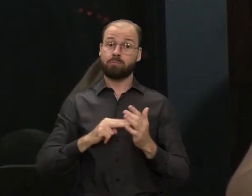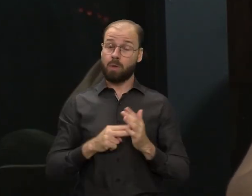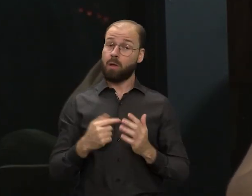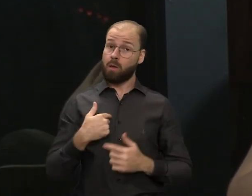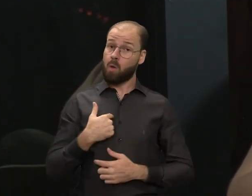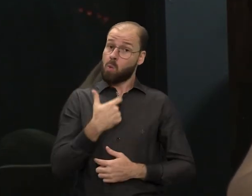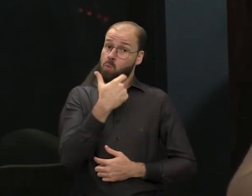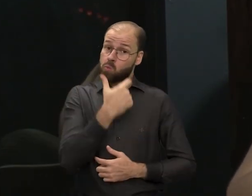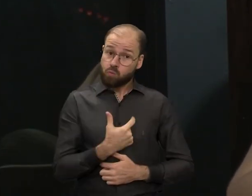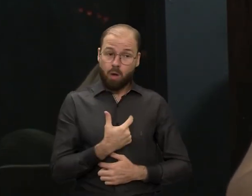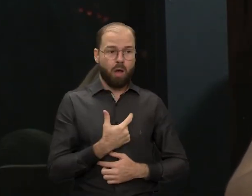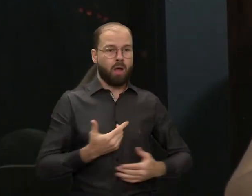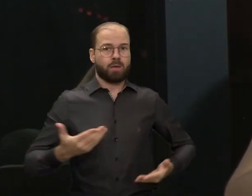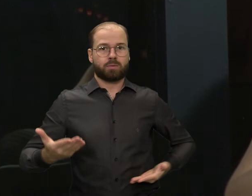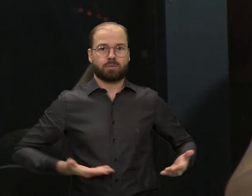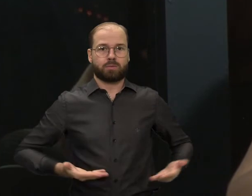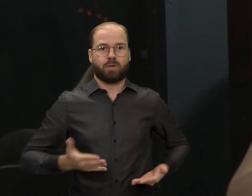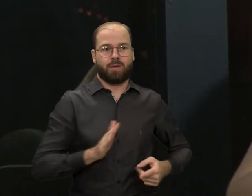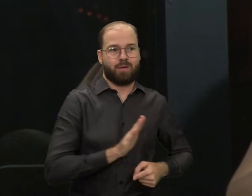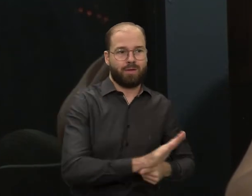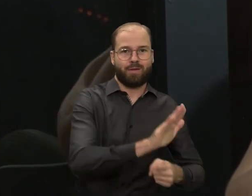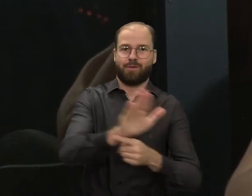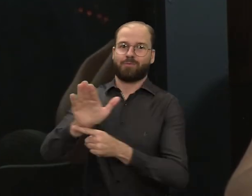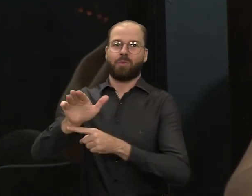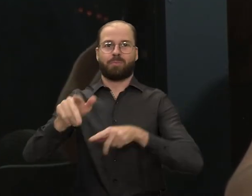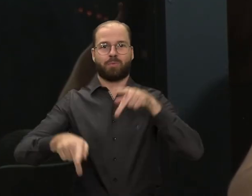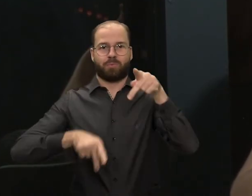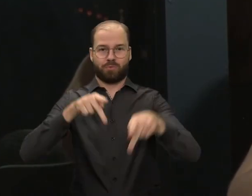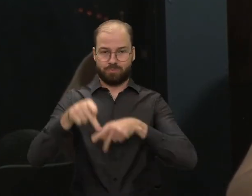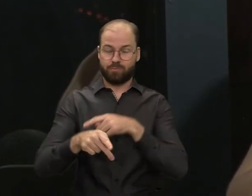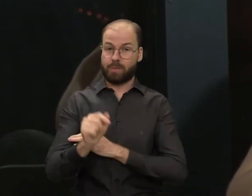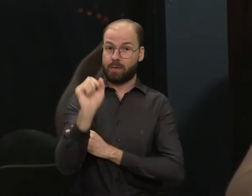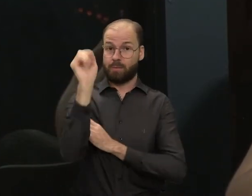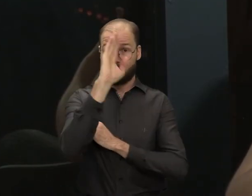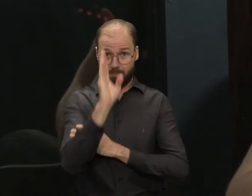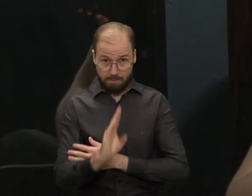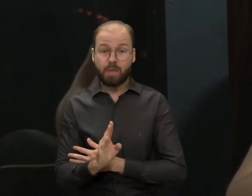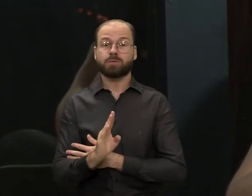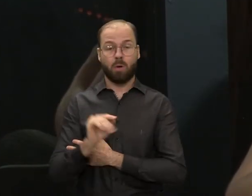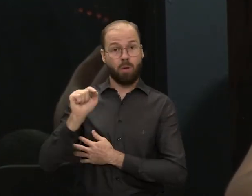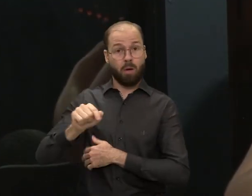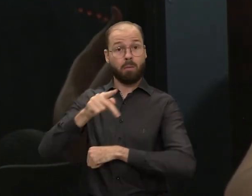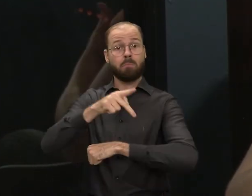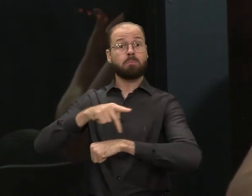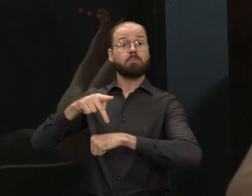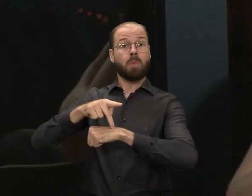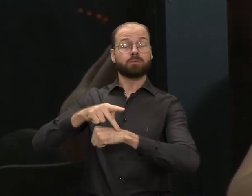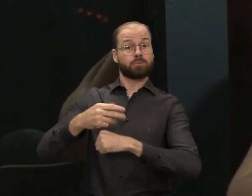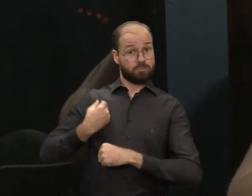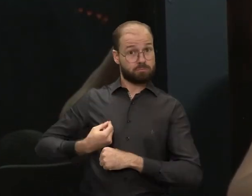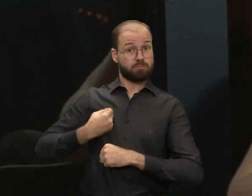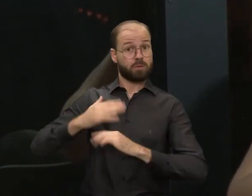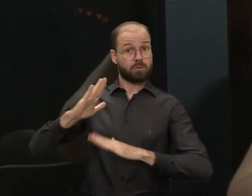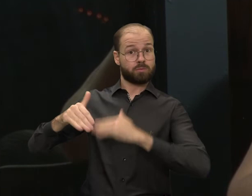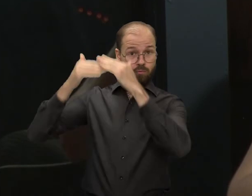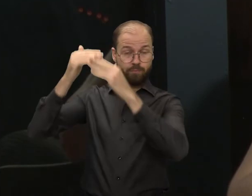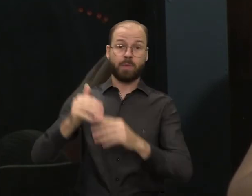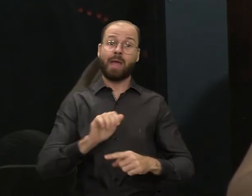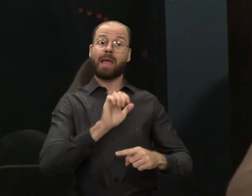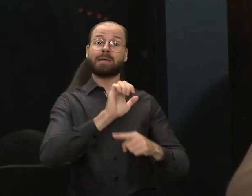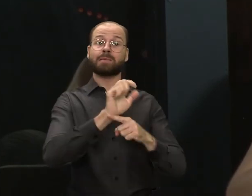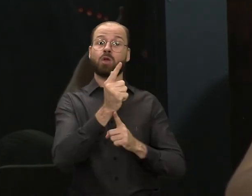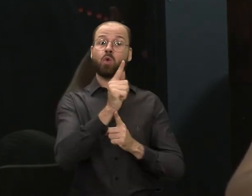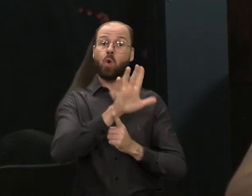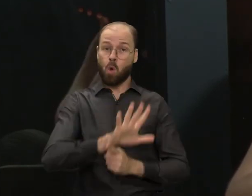servidor da população, né? E o Brasil, como um país em desenvolvimento, o estado de Goiás da mesma